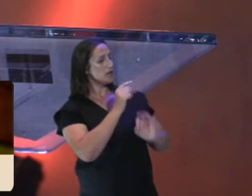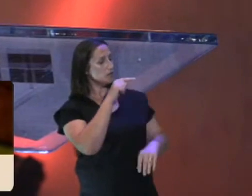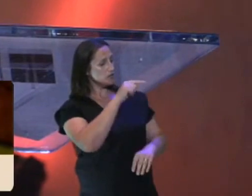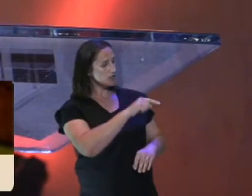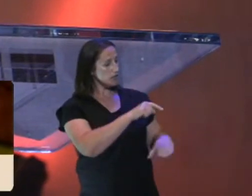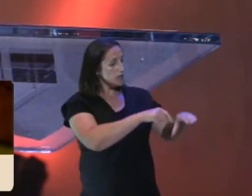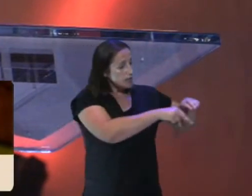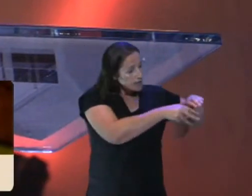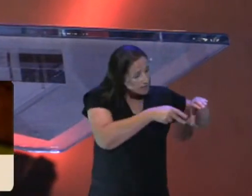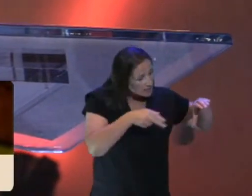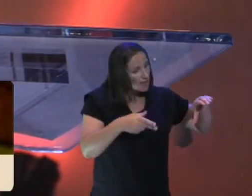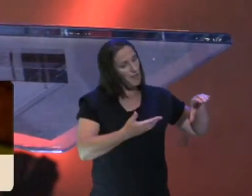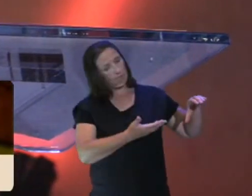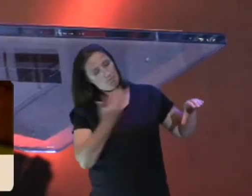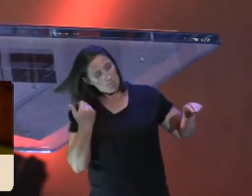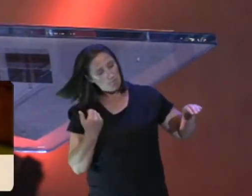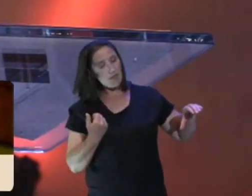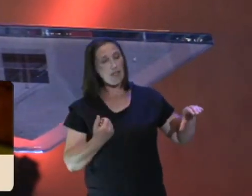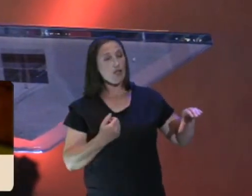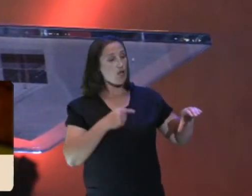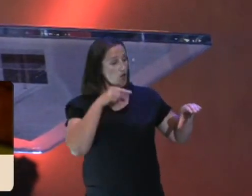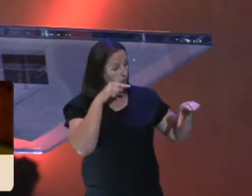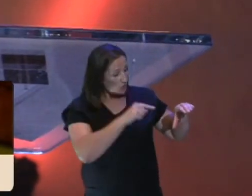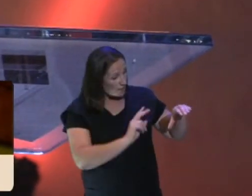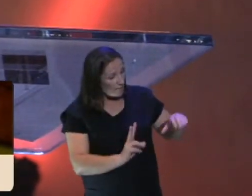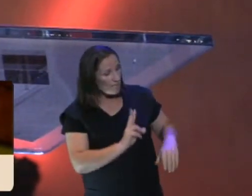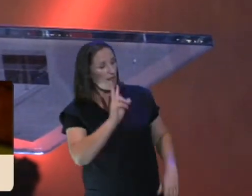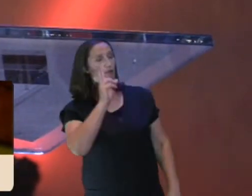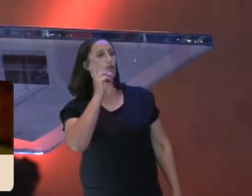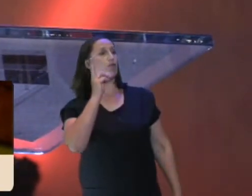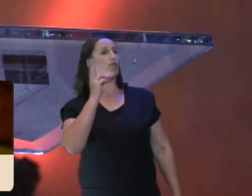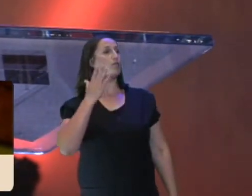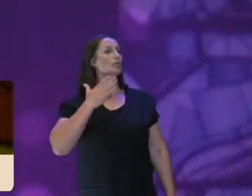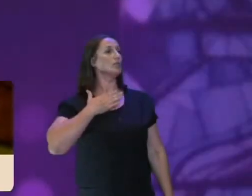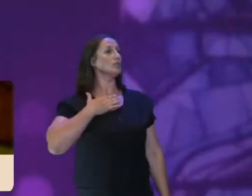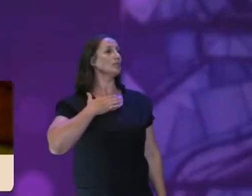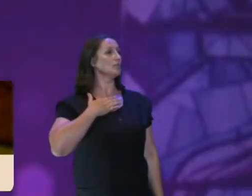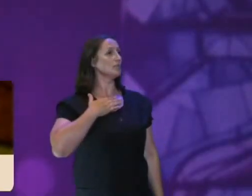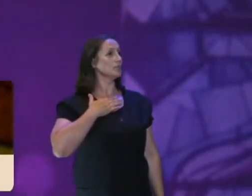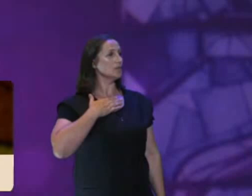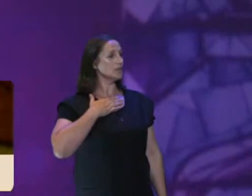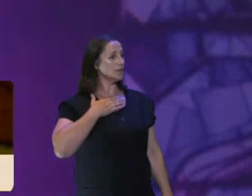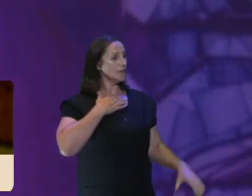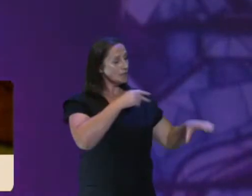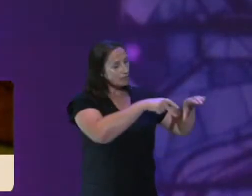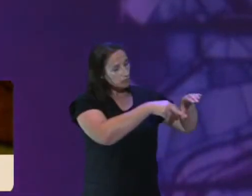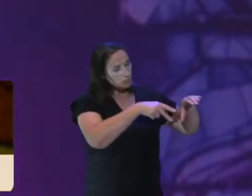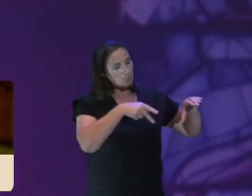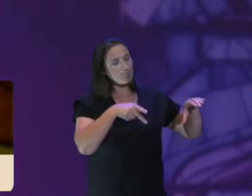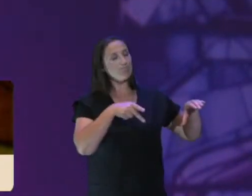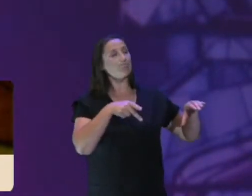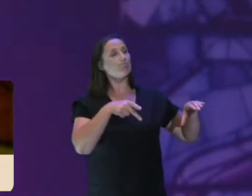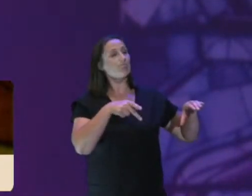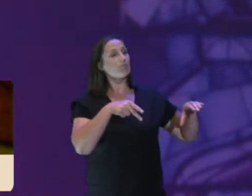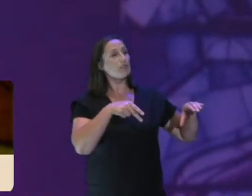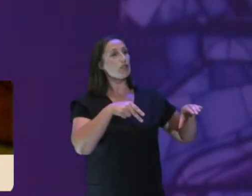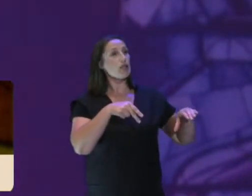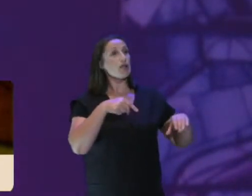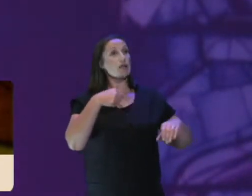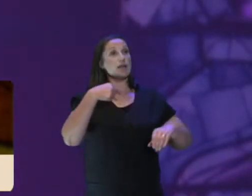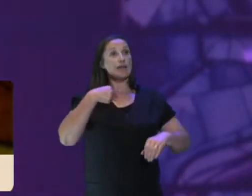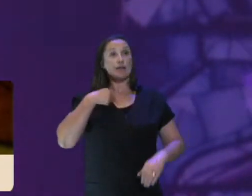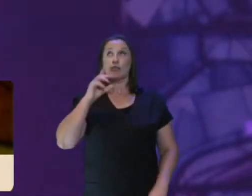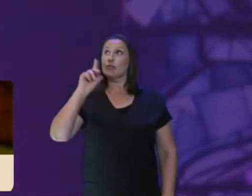da caverna, porque você tem valor aos meus olhos. Saia da caverna, pois eu estou lhe